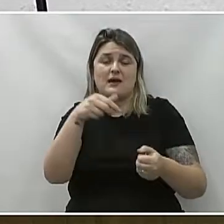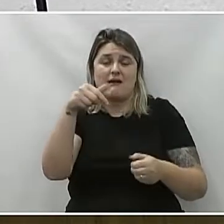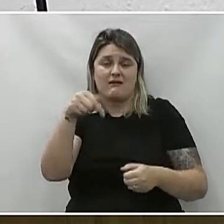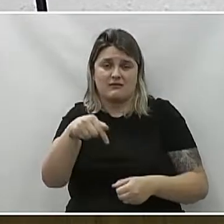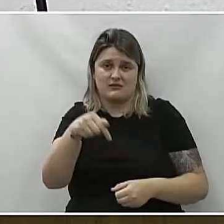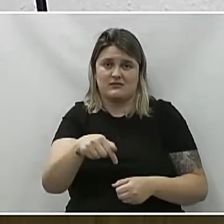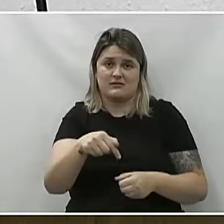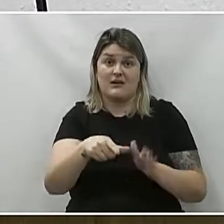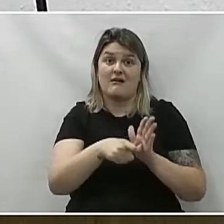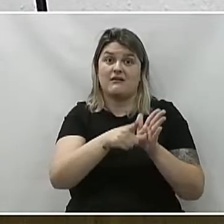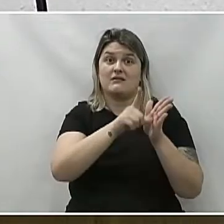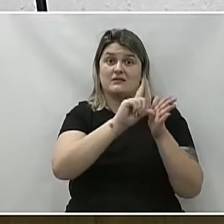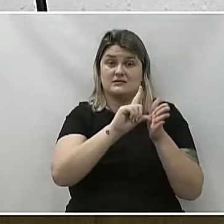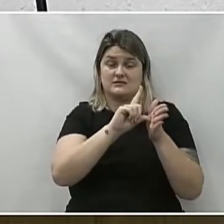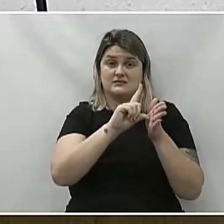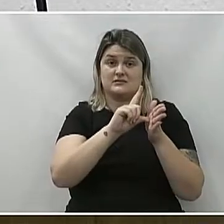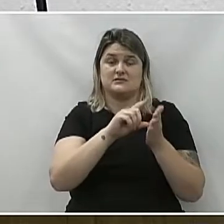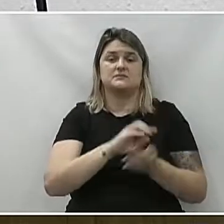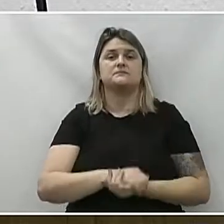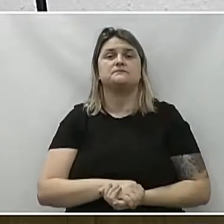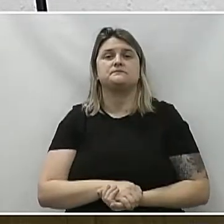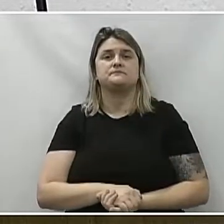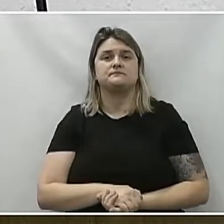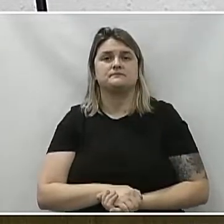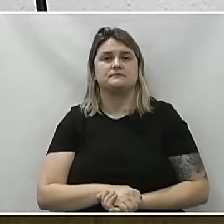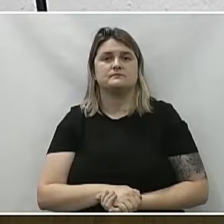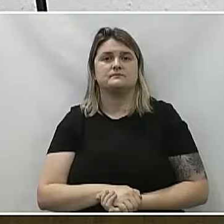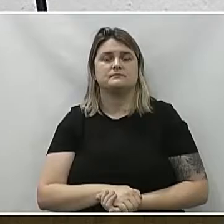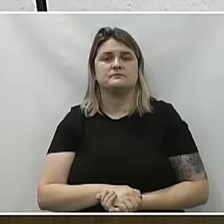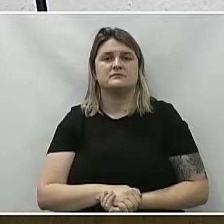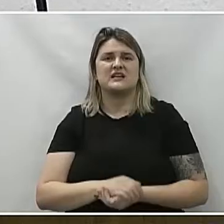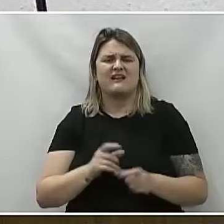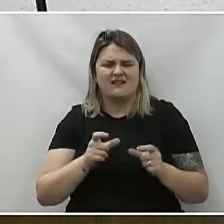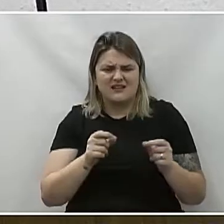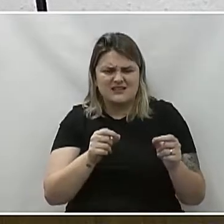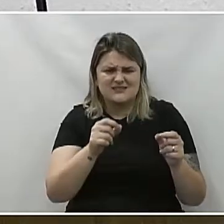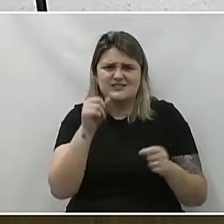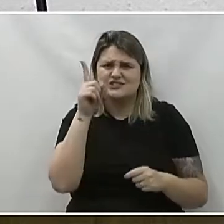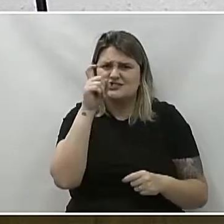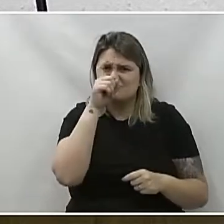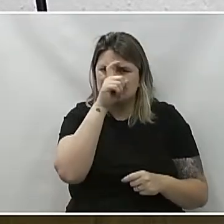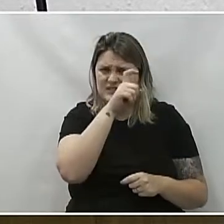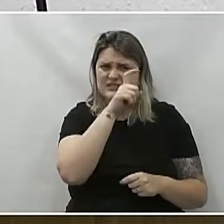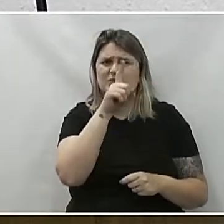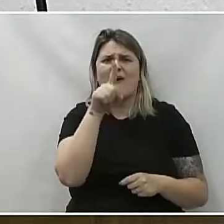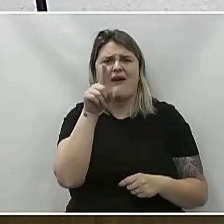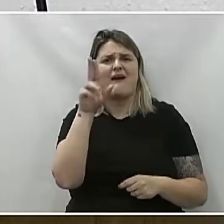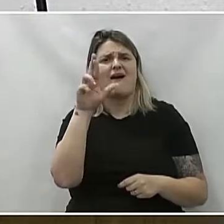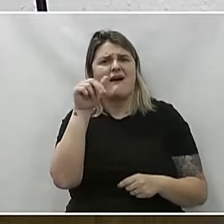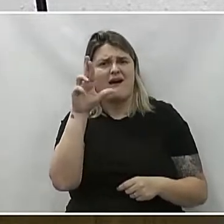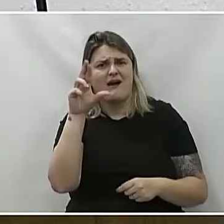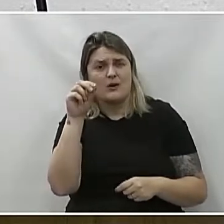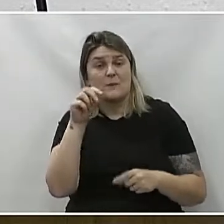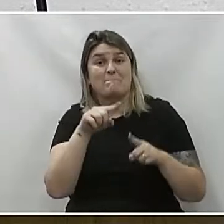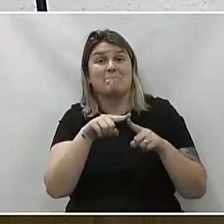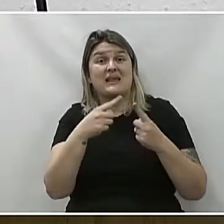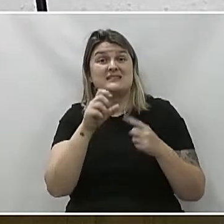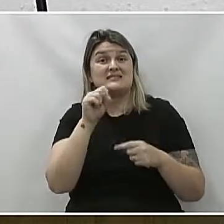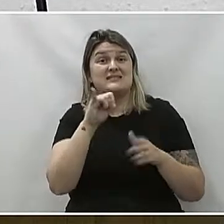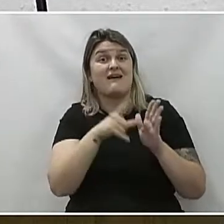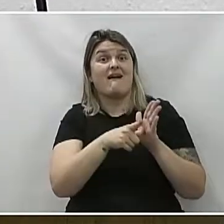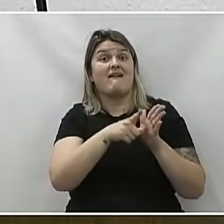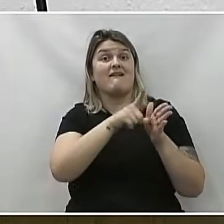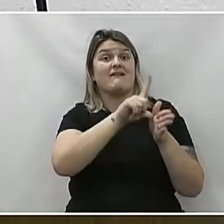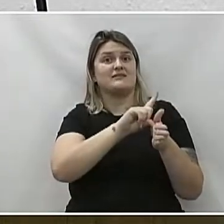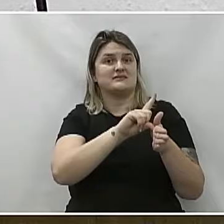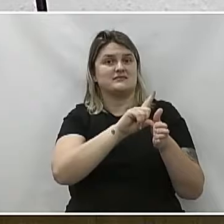aqui, dele ter sido tratado aqui. É um câncer difícil? É um câncer raro? É. Mas, se ele tivesse recebido